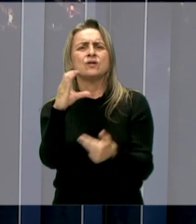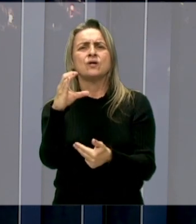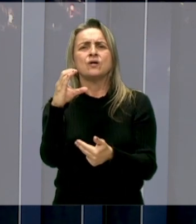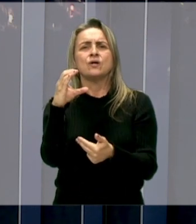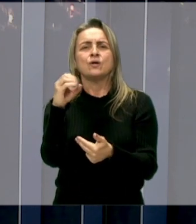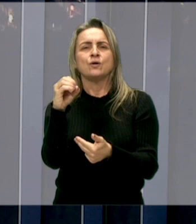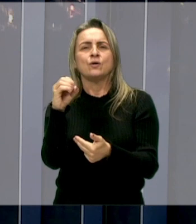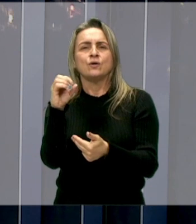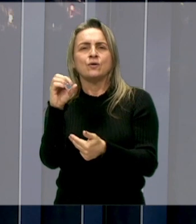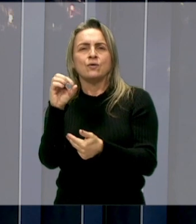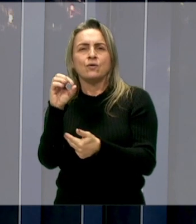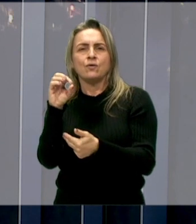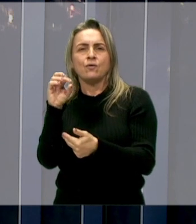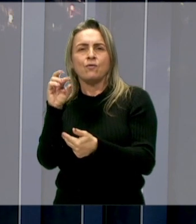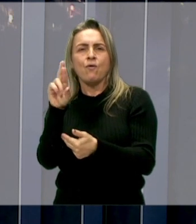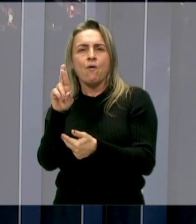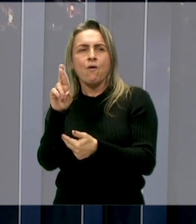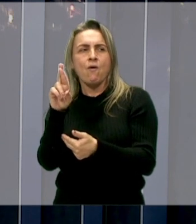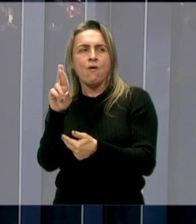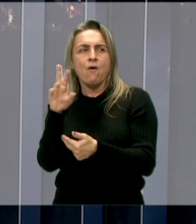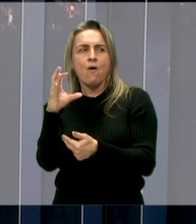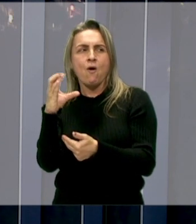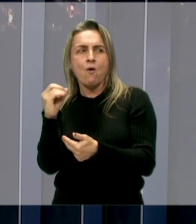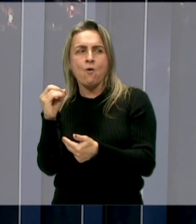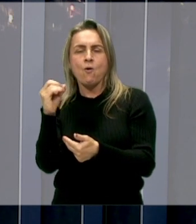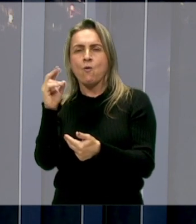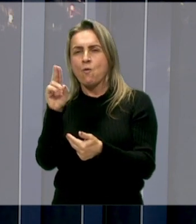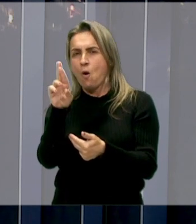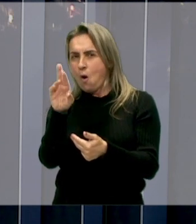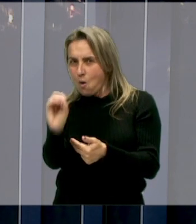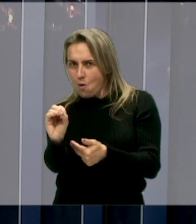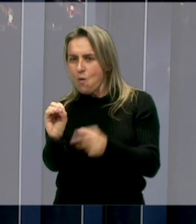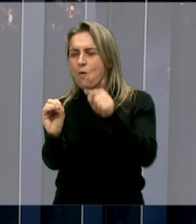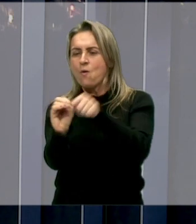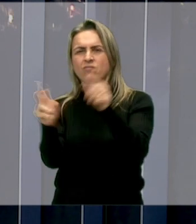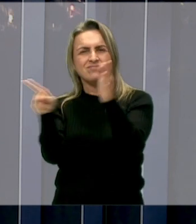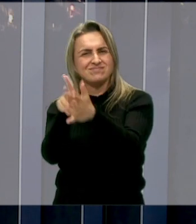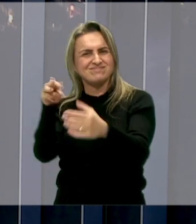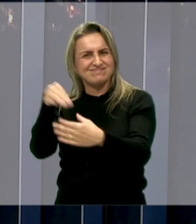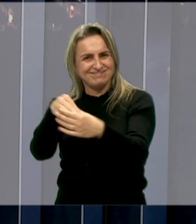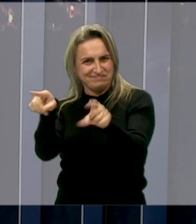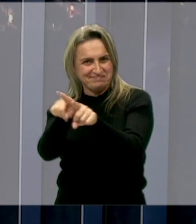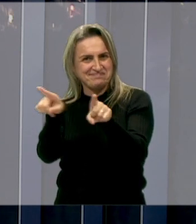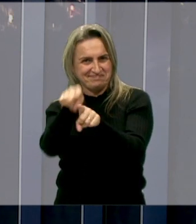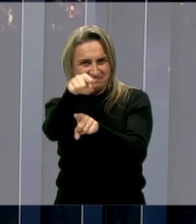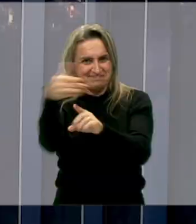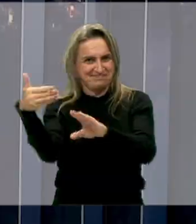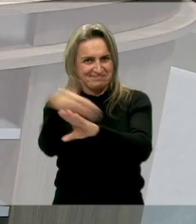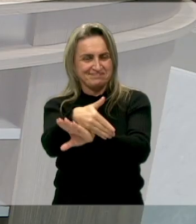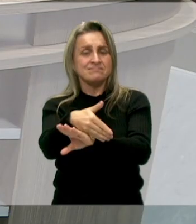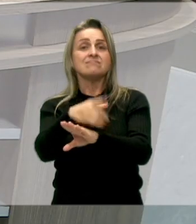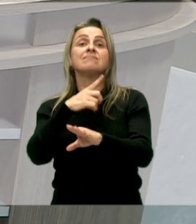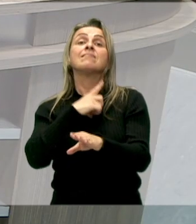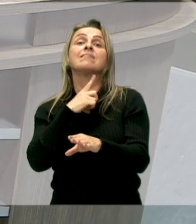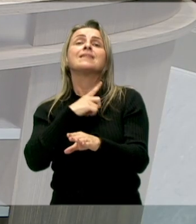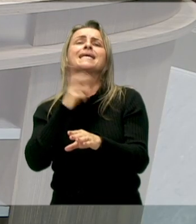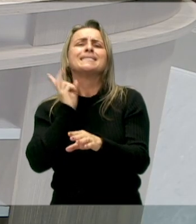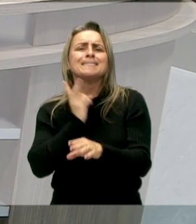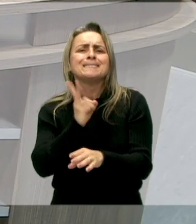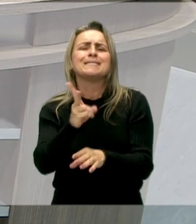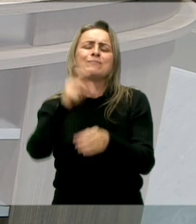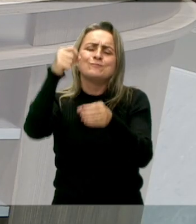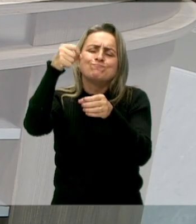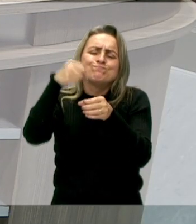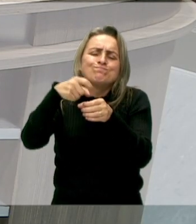tempo, né, no coro da Univale. E isso tudo tem também uma sementinha que foi plantada